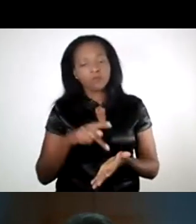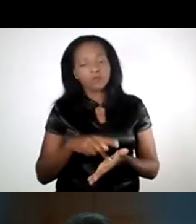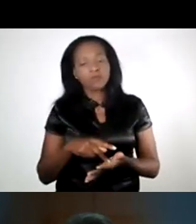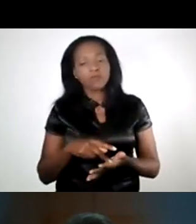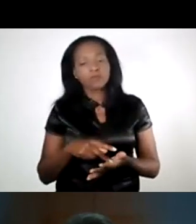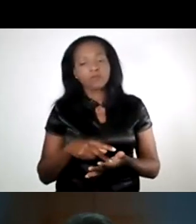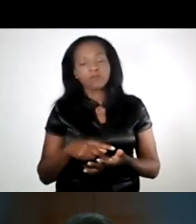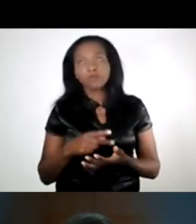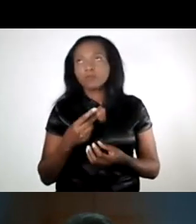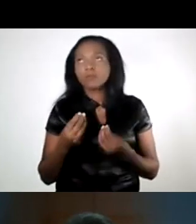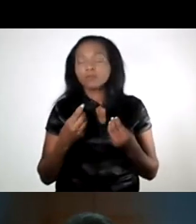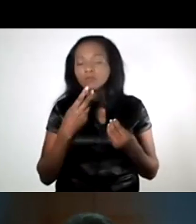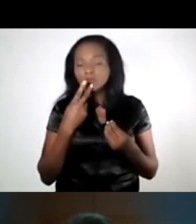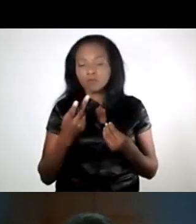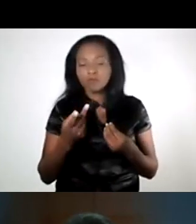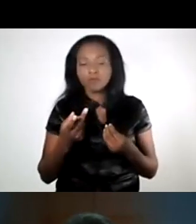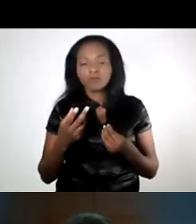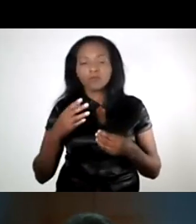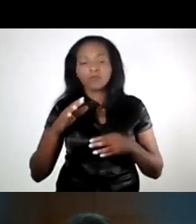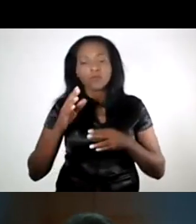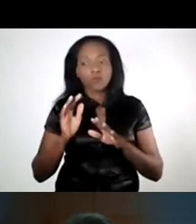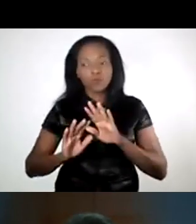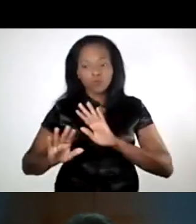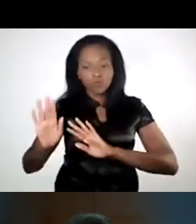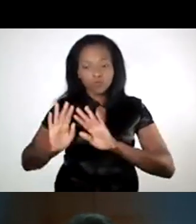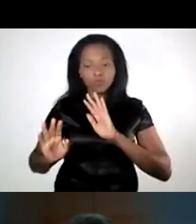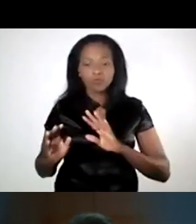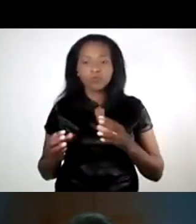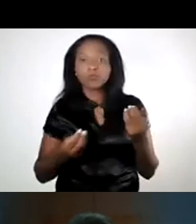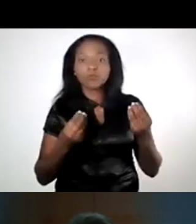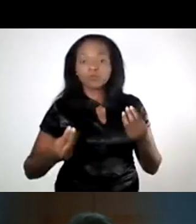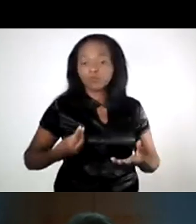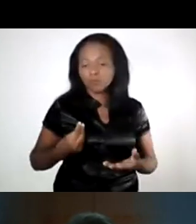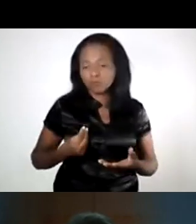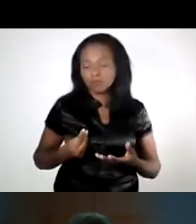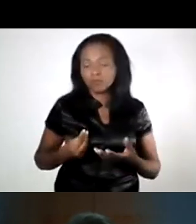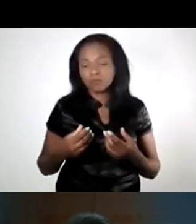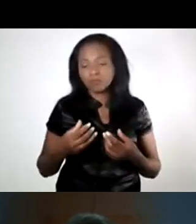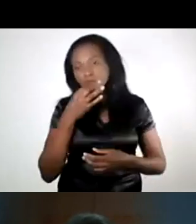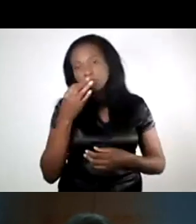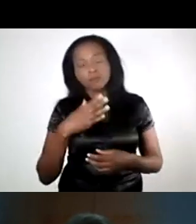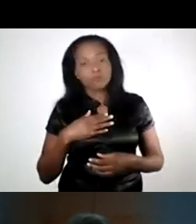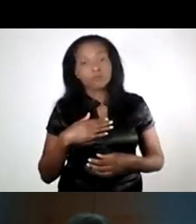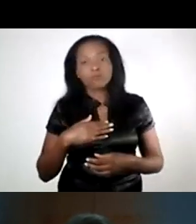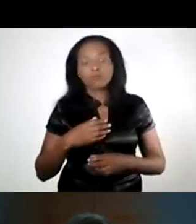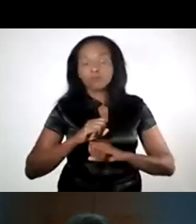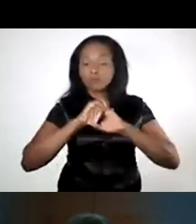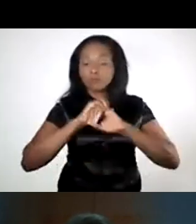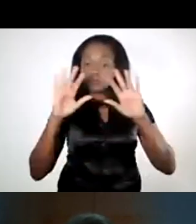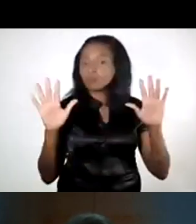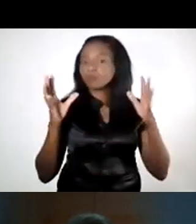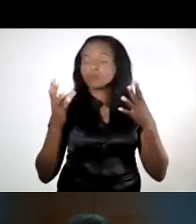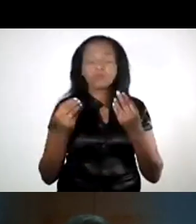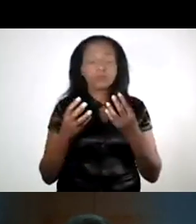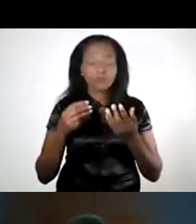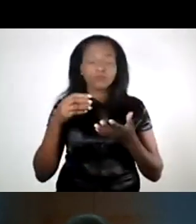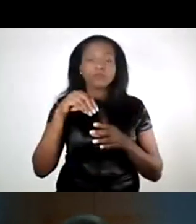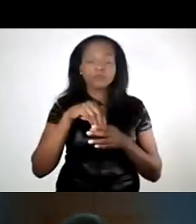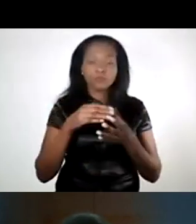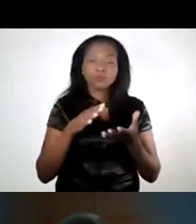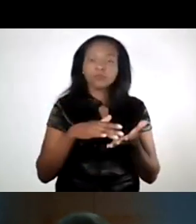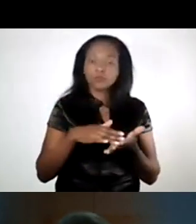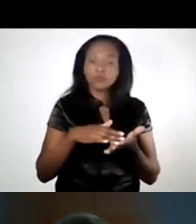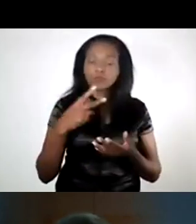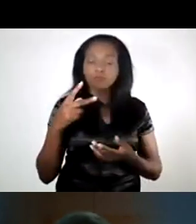como eu posso, tem esse cuidado nesse modo de viver, né? E isso para mim ficou muito explícito também nesse livro, nessa obra de